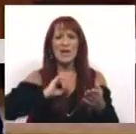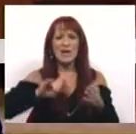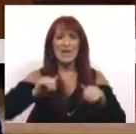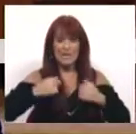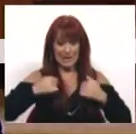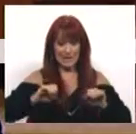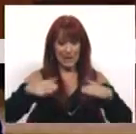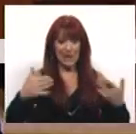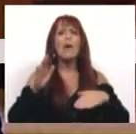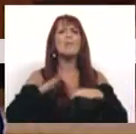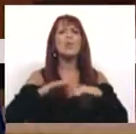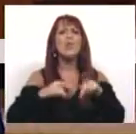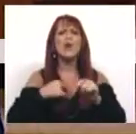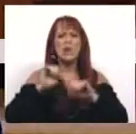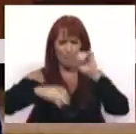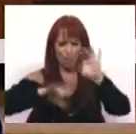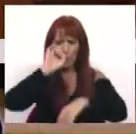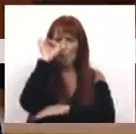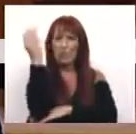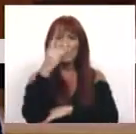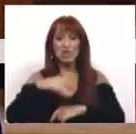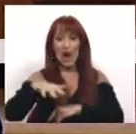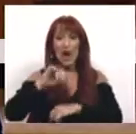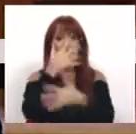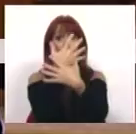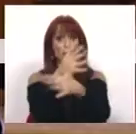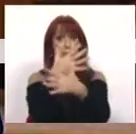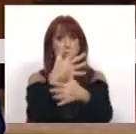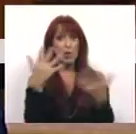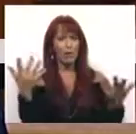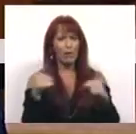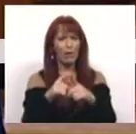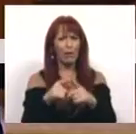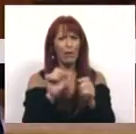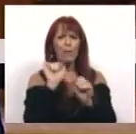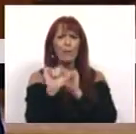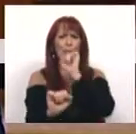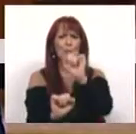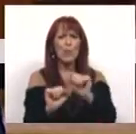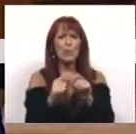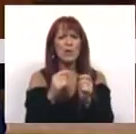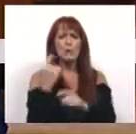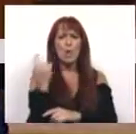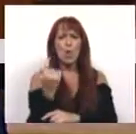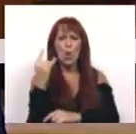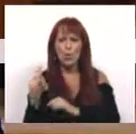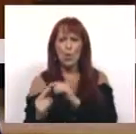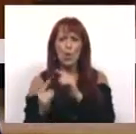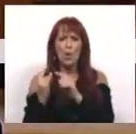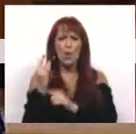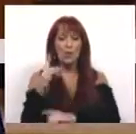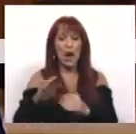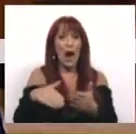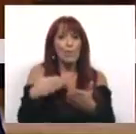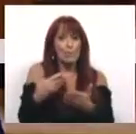iniciativa relativamente à reflorestação das áreas ardidas com espécies de crescimento lento e de apoio a